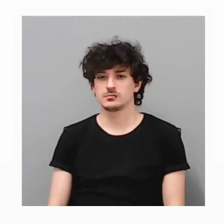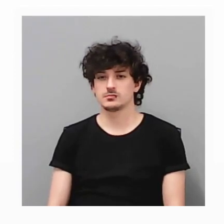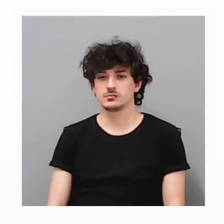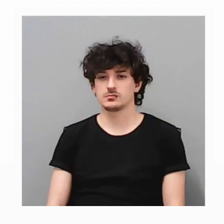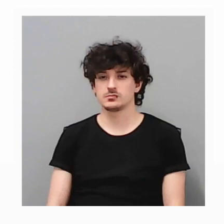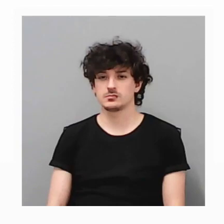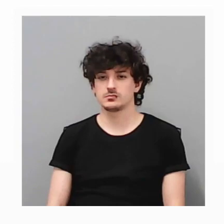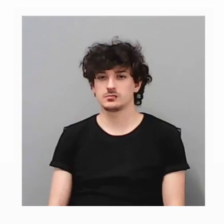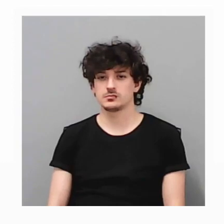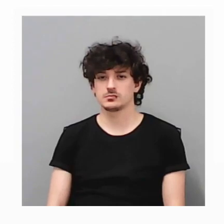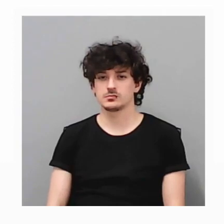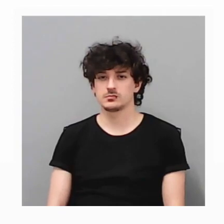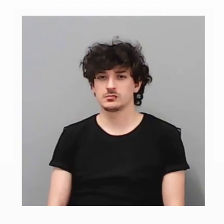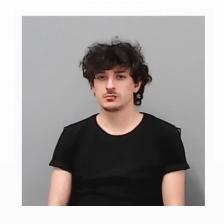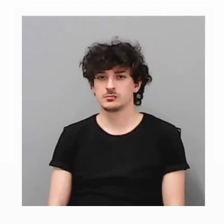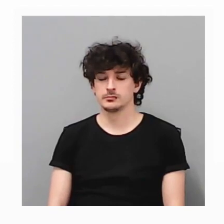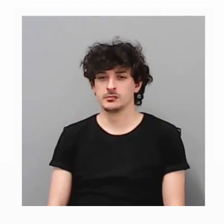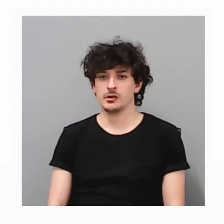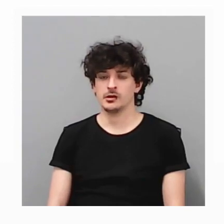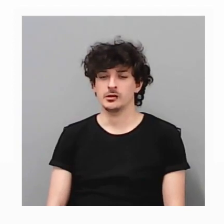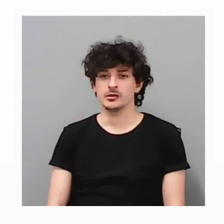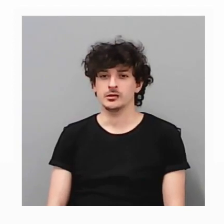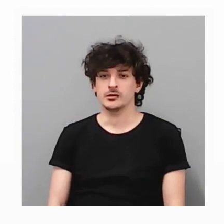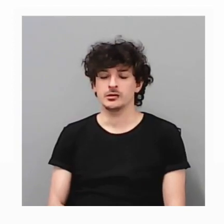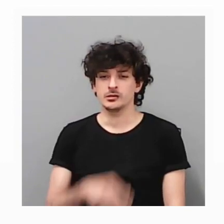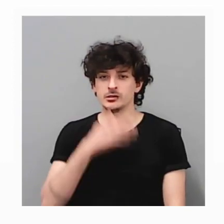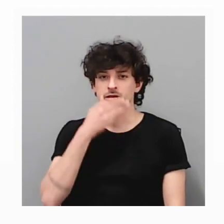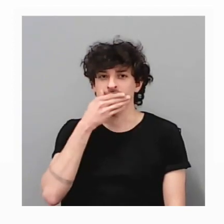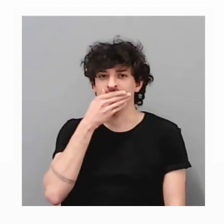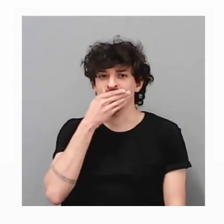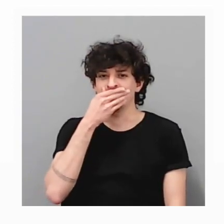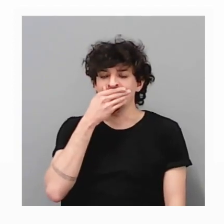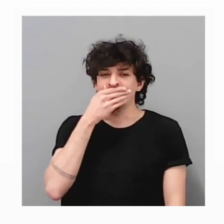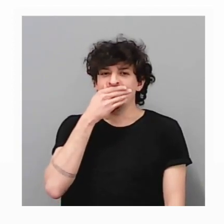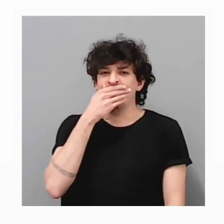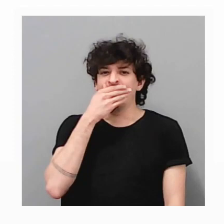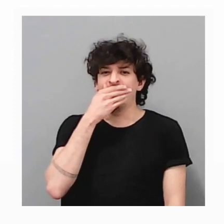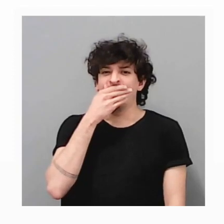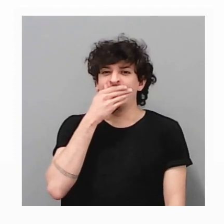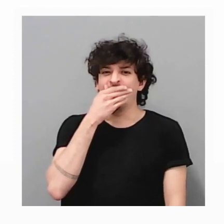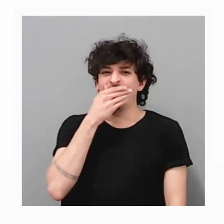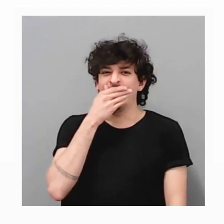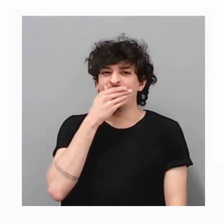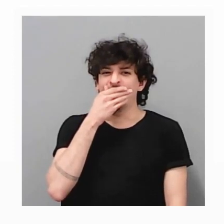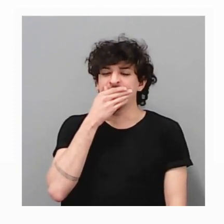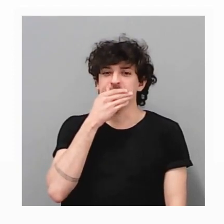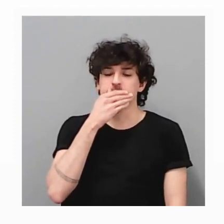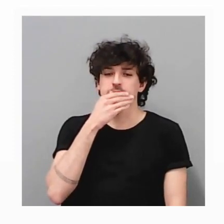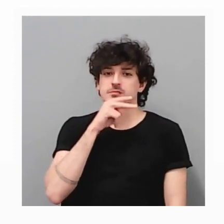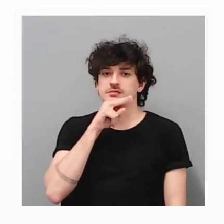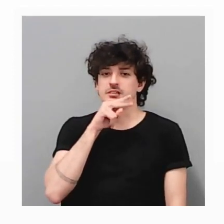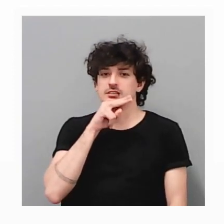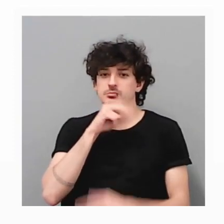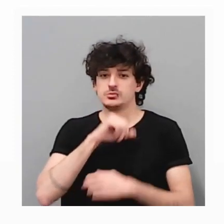a este projeto preparar a acessibilidade dessa criança dentro dessa escola. Isto é, nós não temos todas